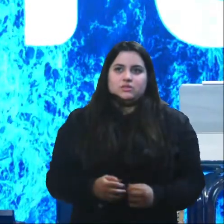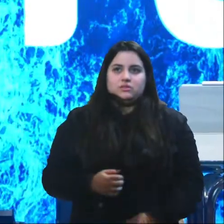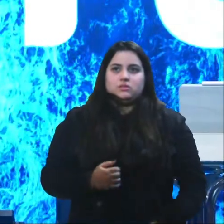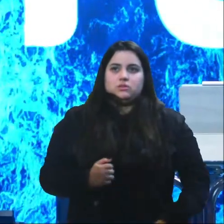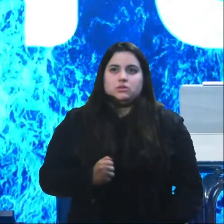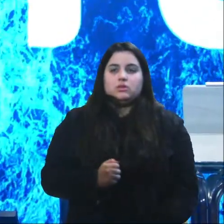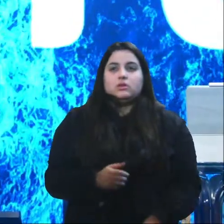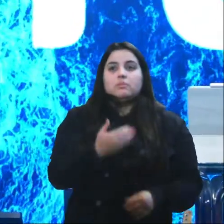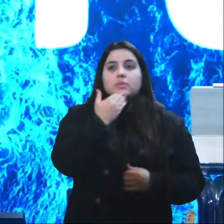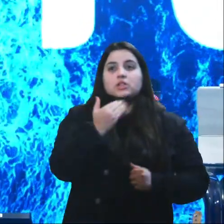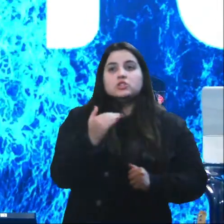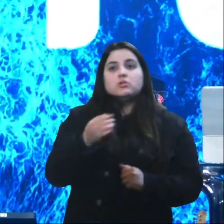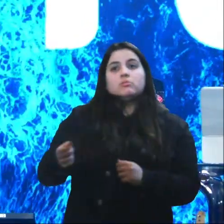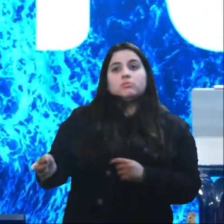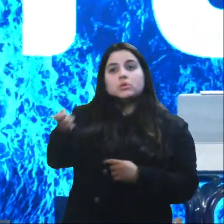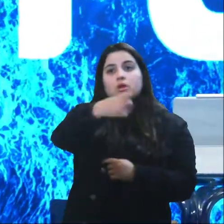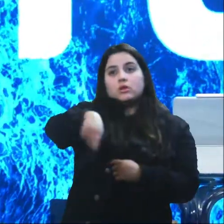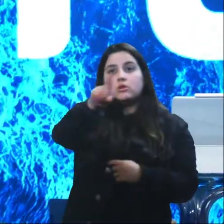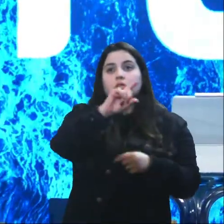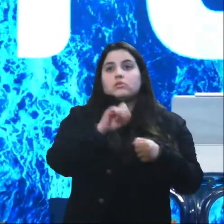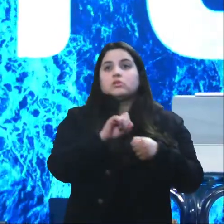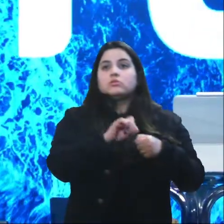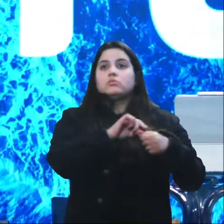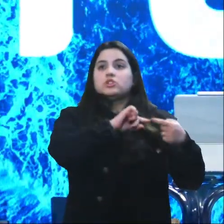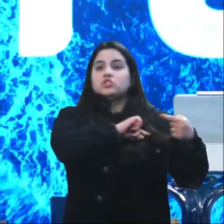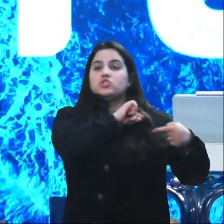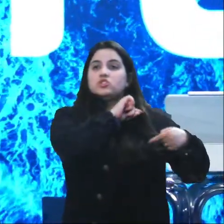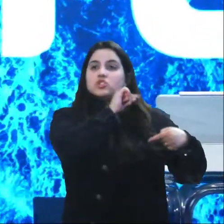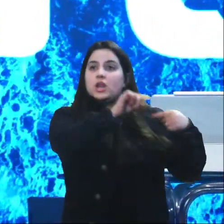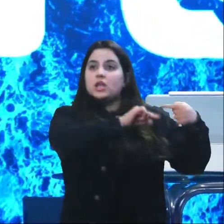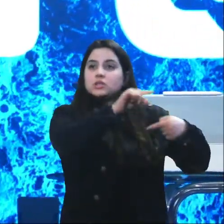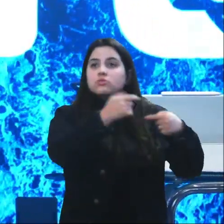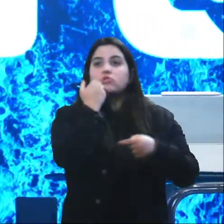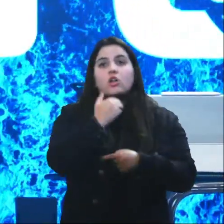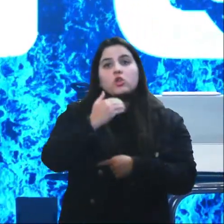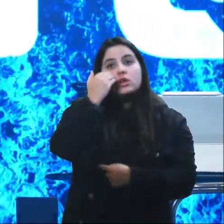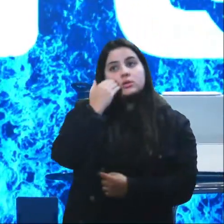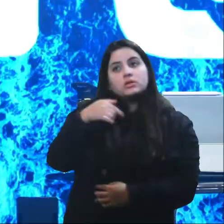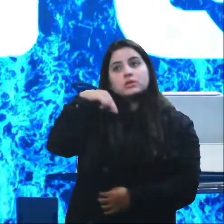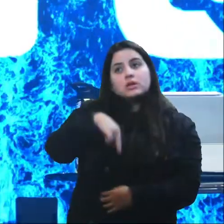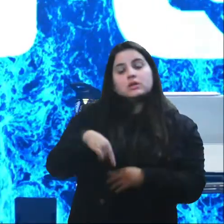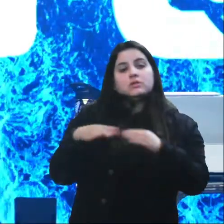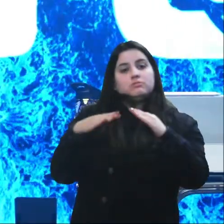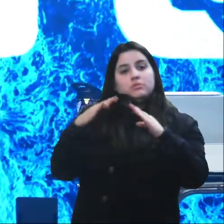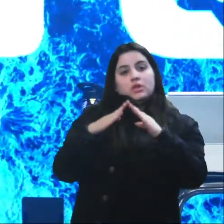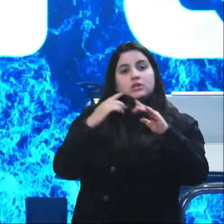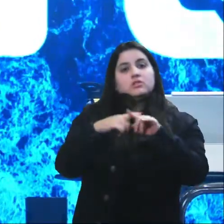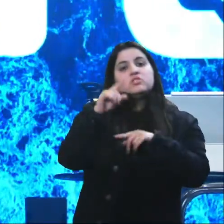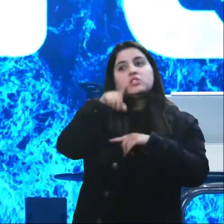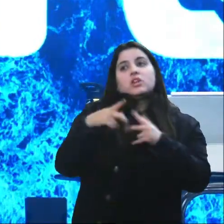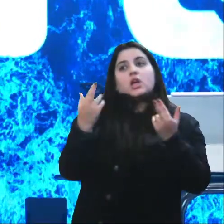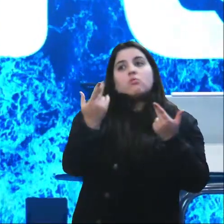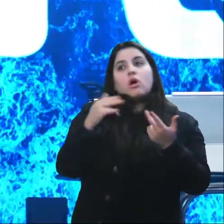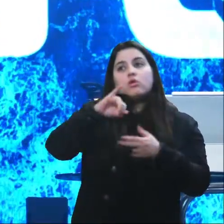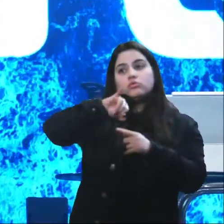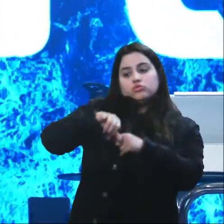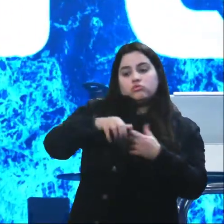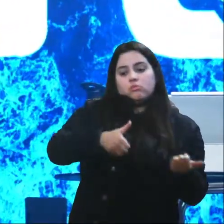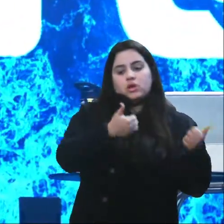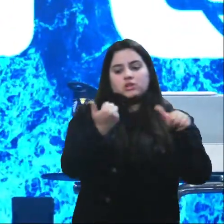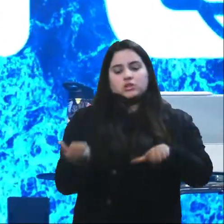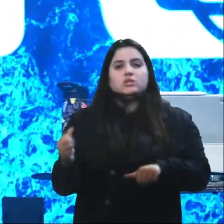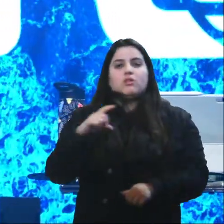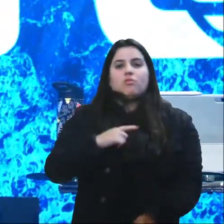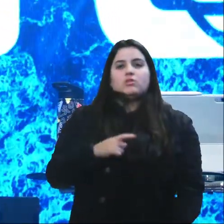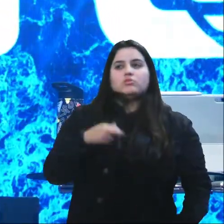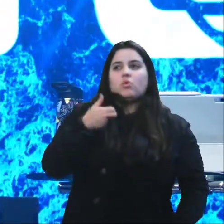fazer parte de uma geração de adolescentes aqui da nossa igreja, que são como João Batista, que quando anda no